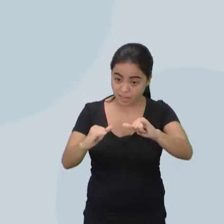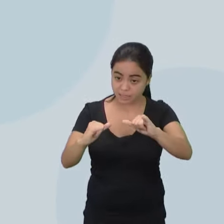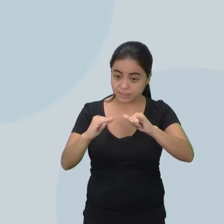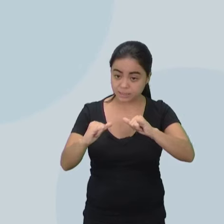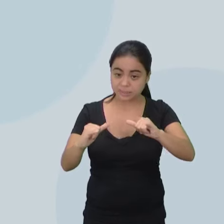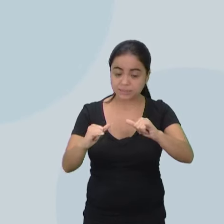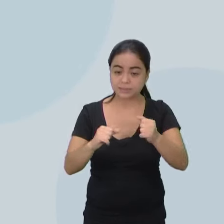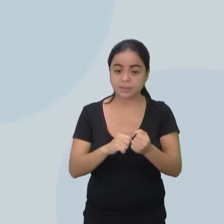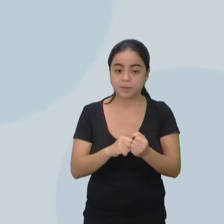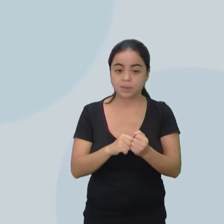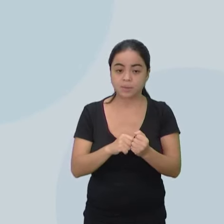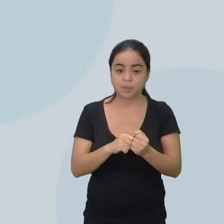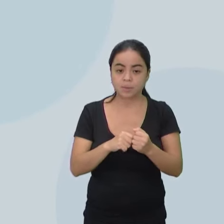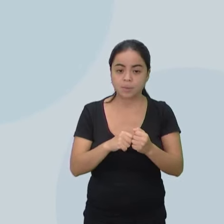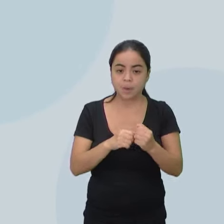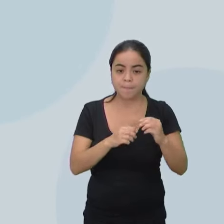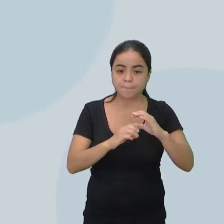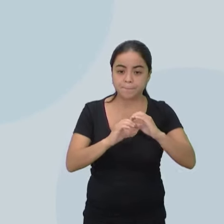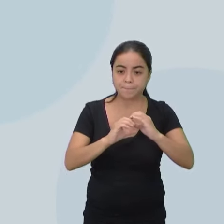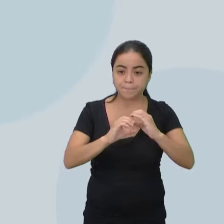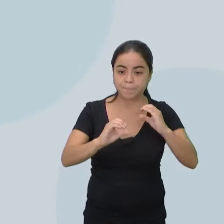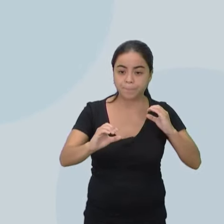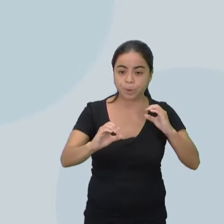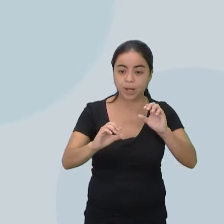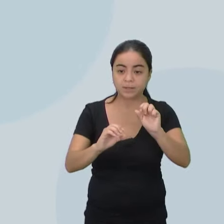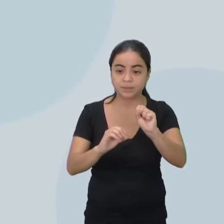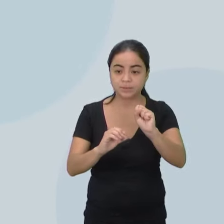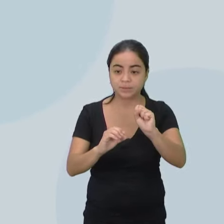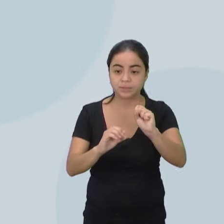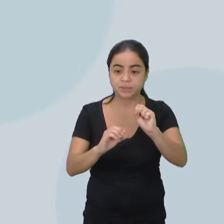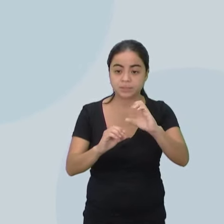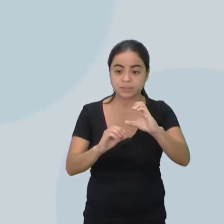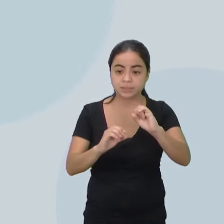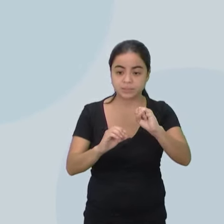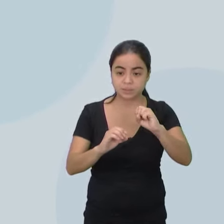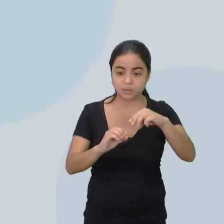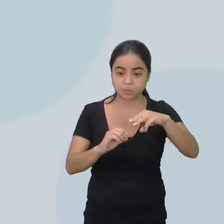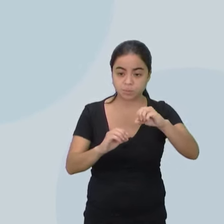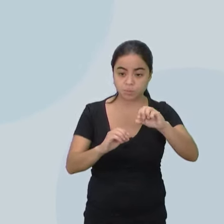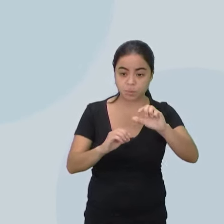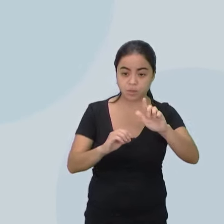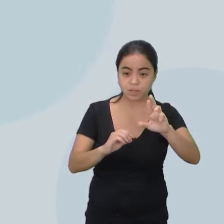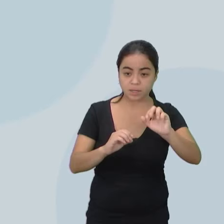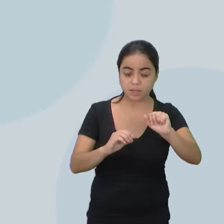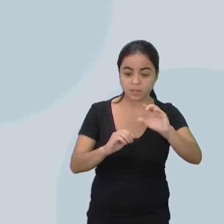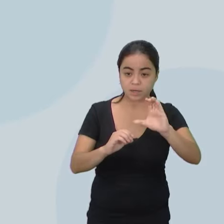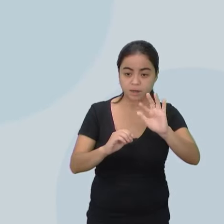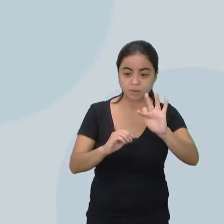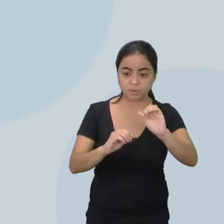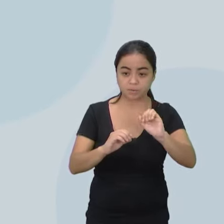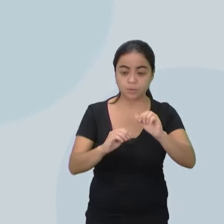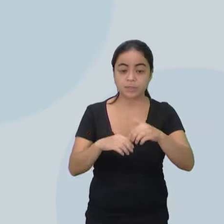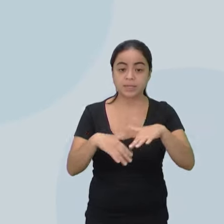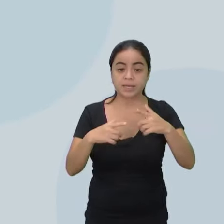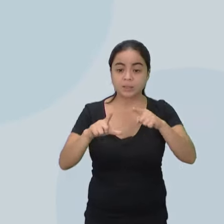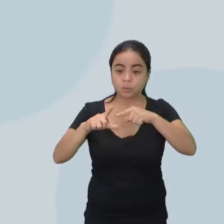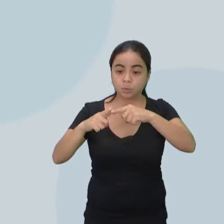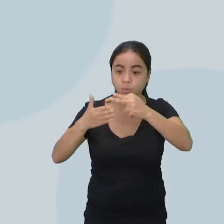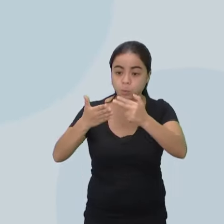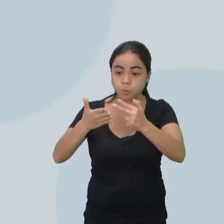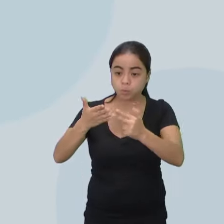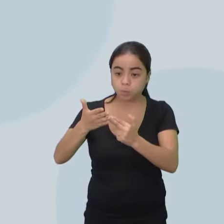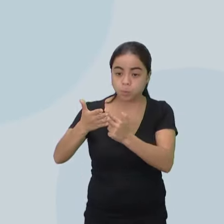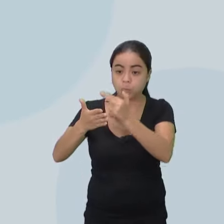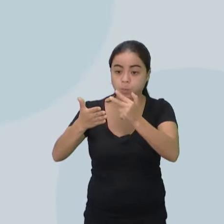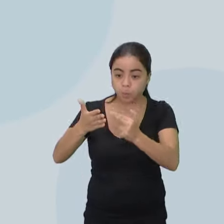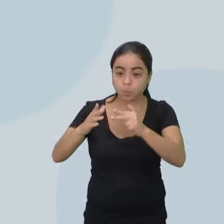é transmitida por meio de cabos ao sismógrafo, né? Que é aquela canetinha. E daí a canetinha começa a movimentar, tá certo?